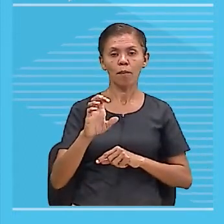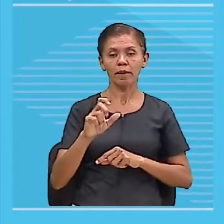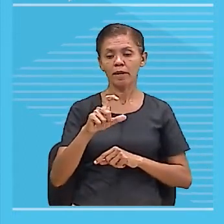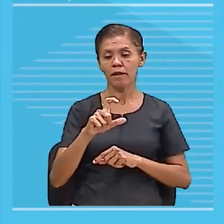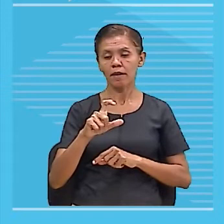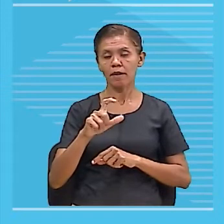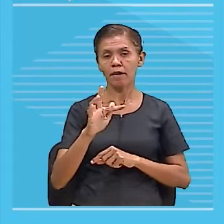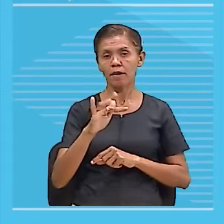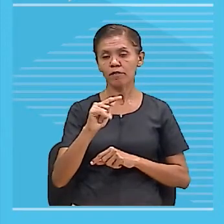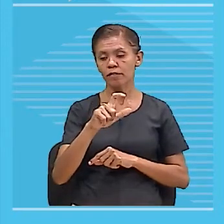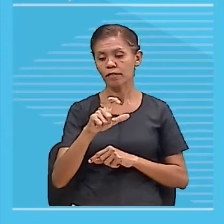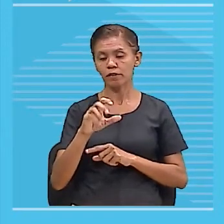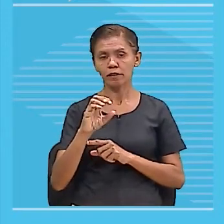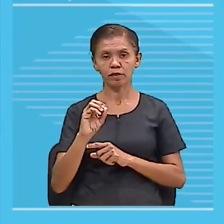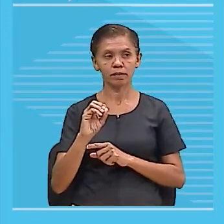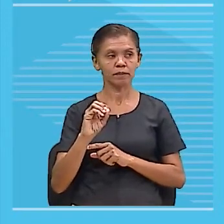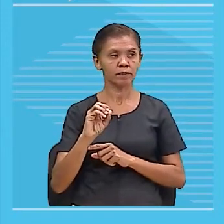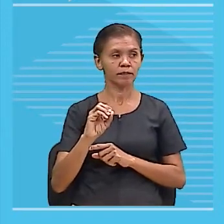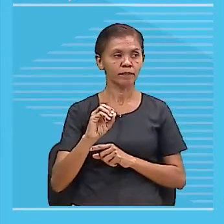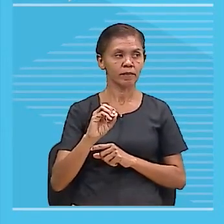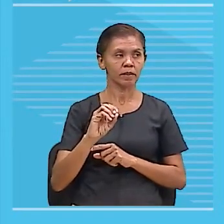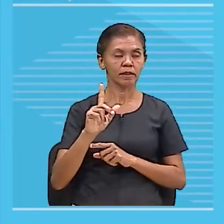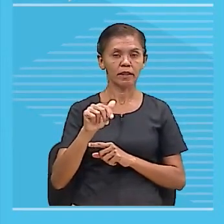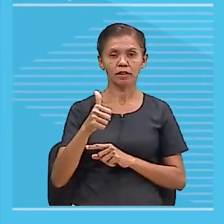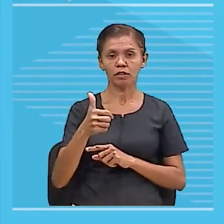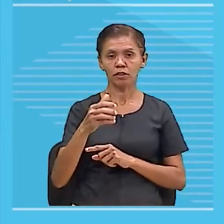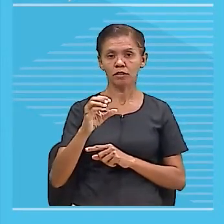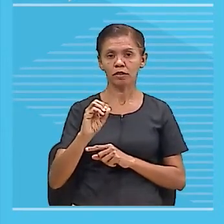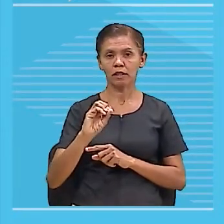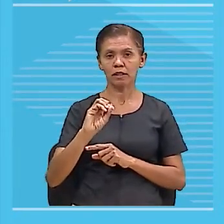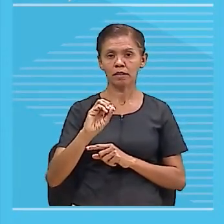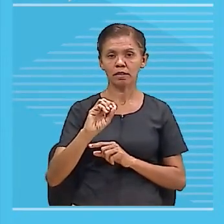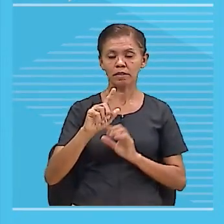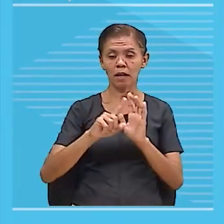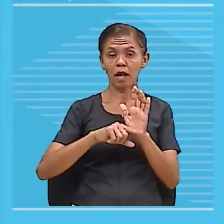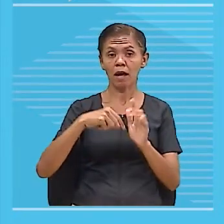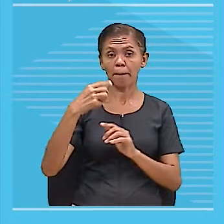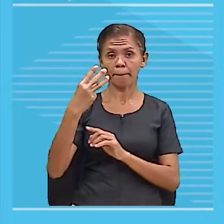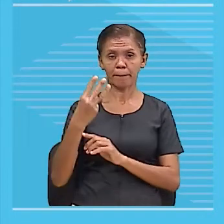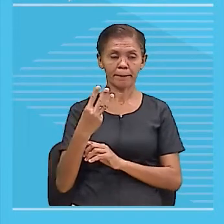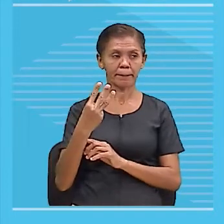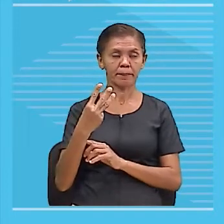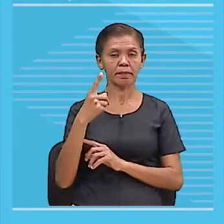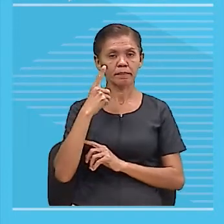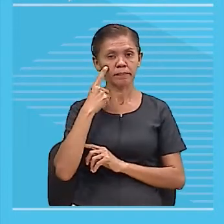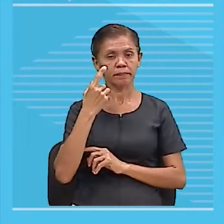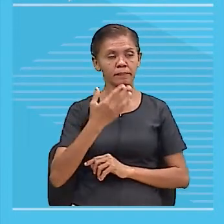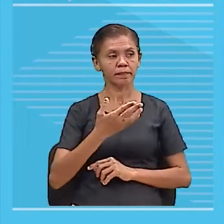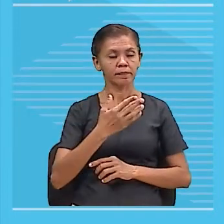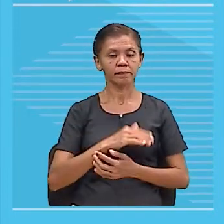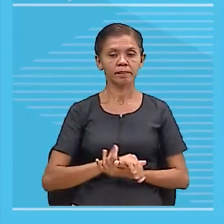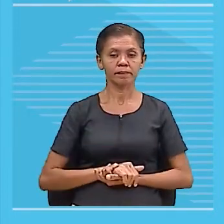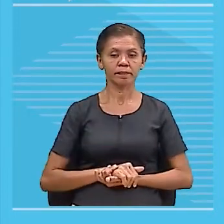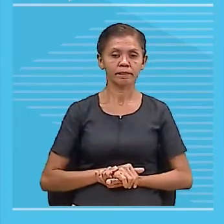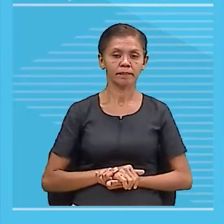decimal de 10 elevado a menos 3. Então ficaria 1